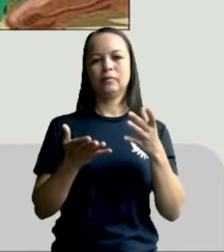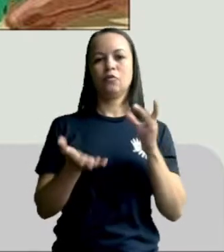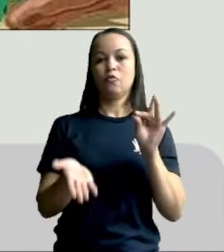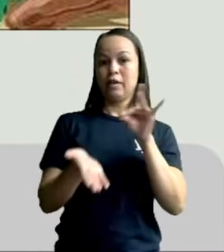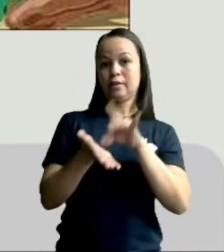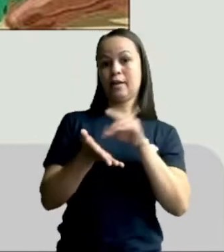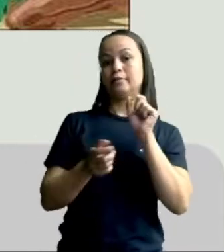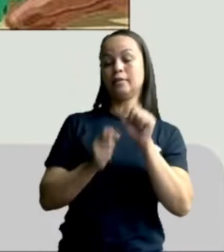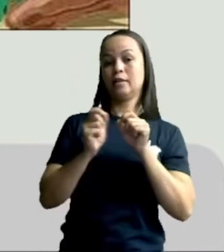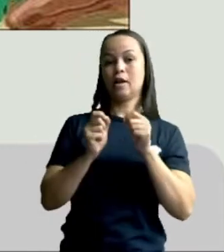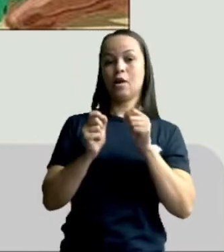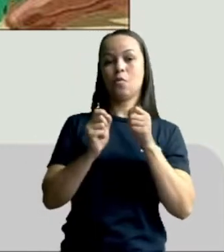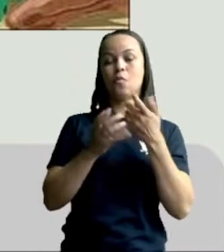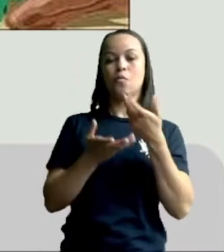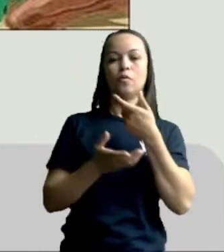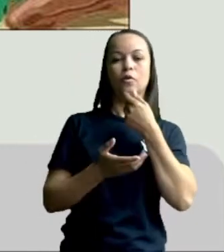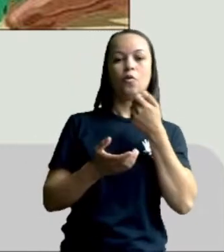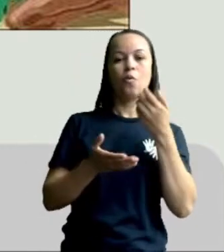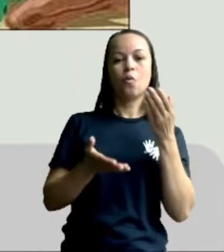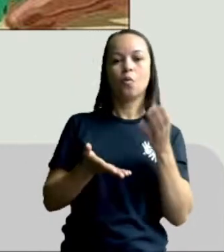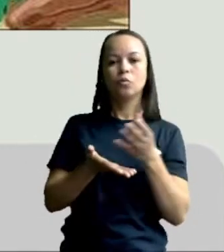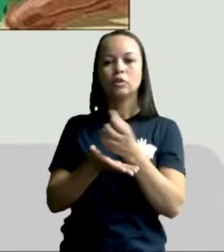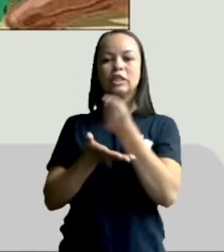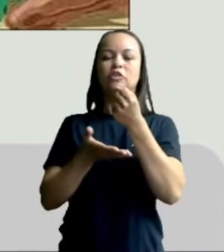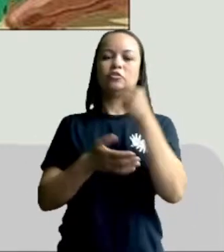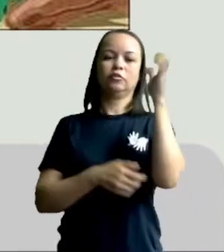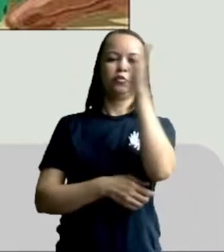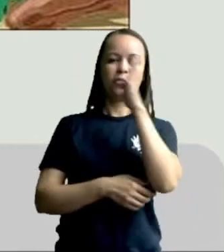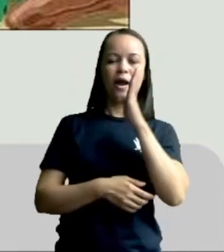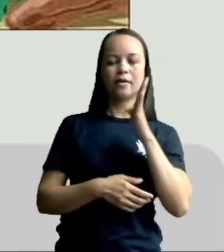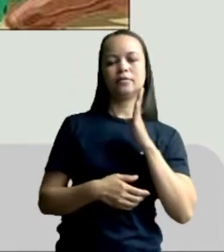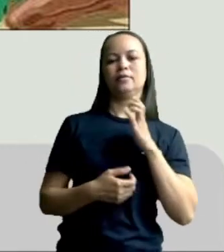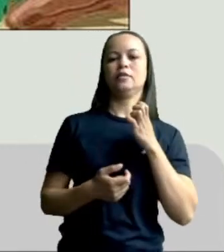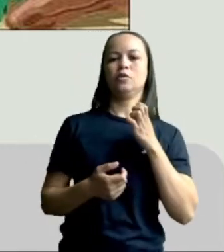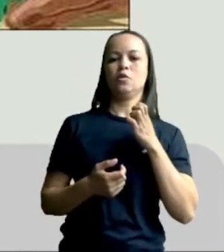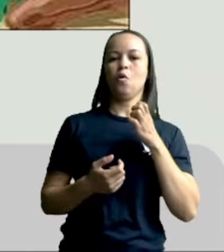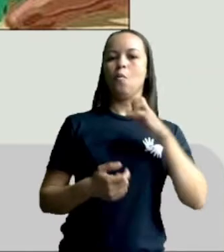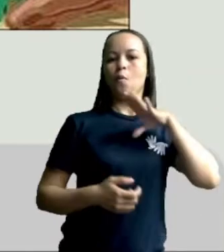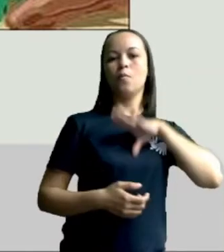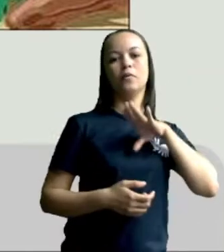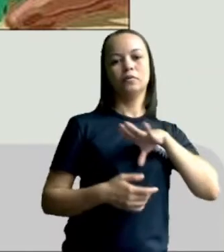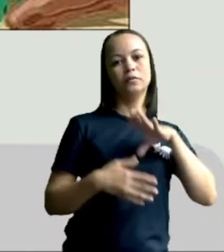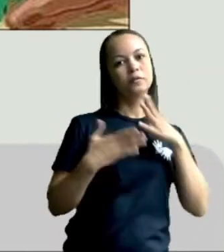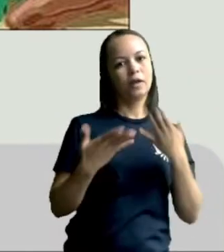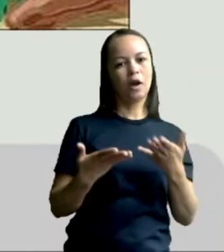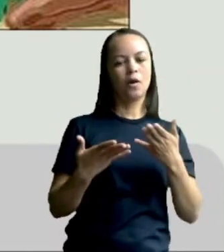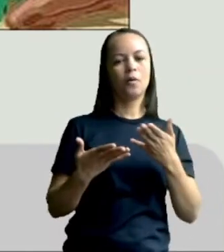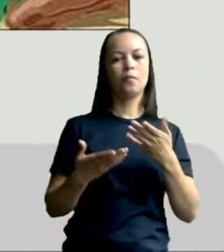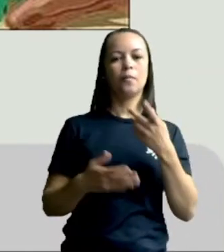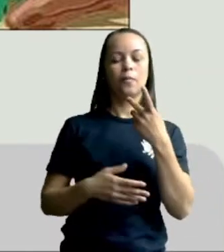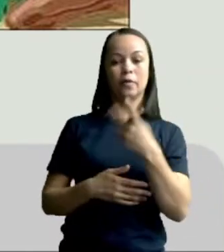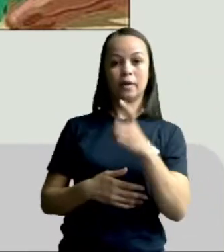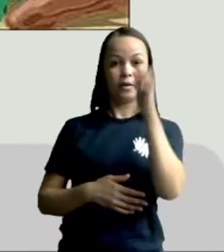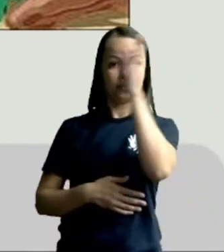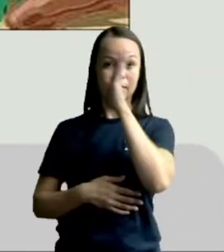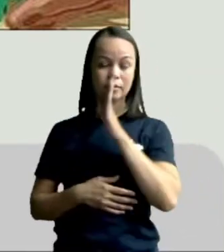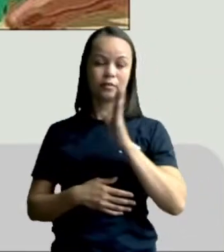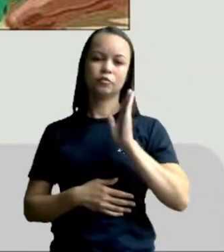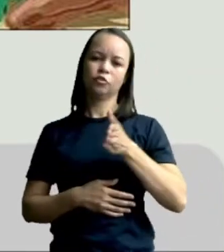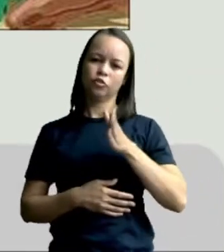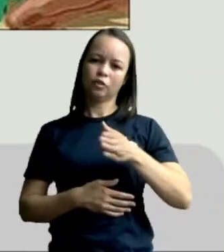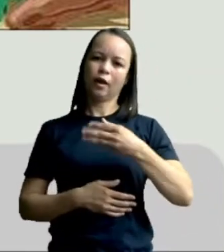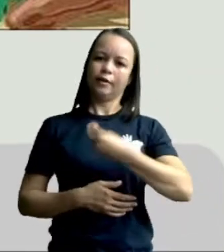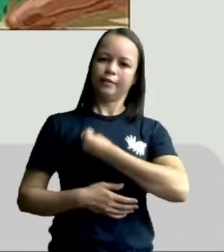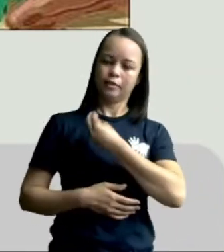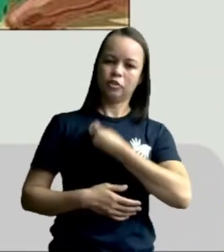do Brasil por Portugal, porque aqui já existia, pessoas, existiam os indígenas morando aqui,